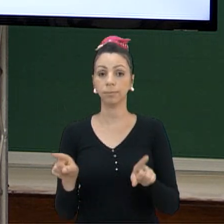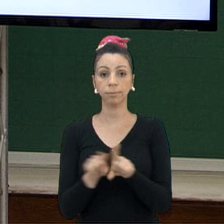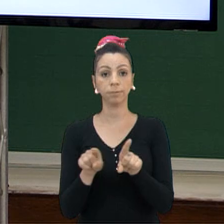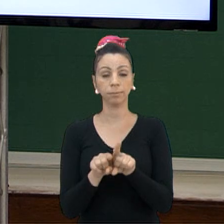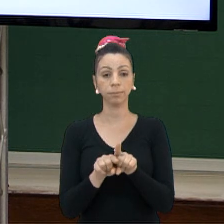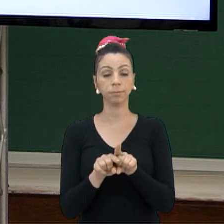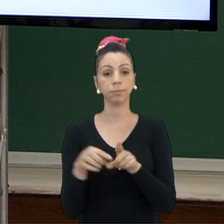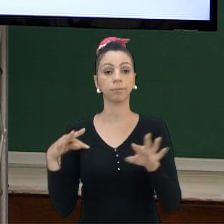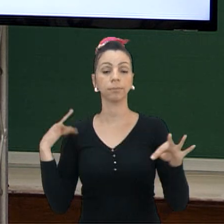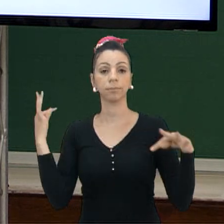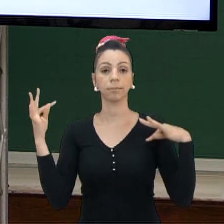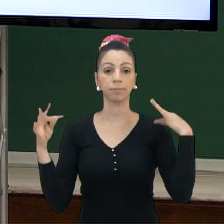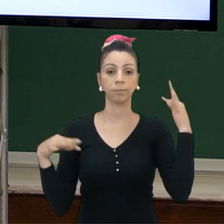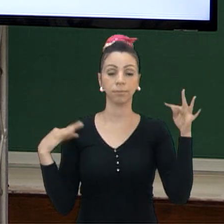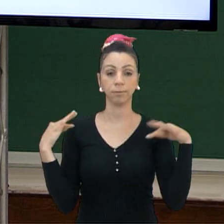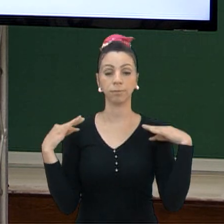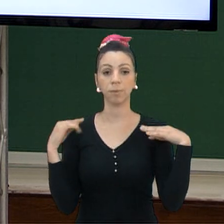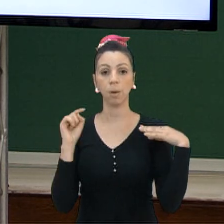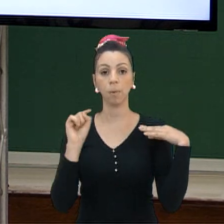também o